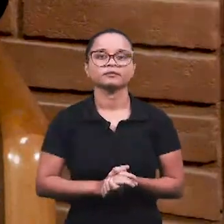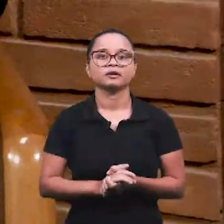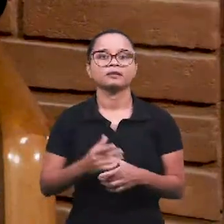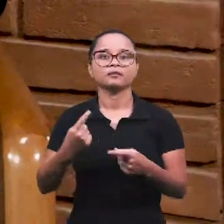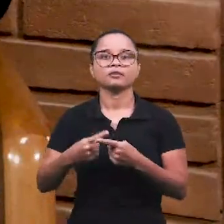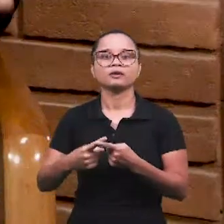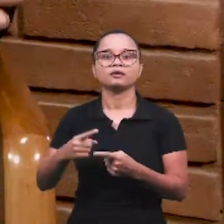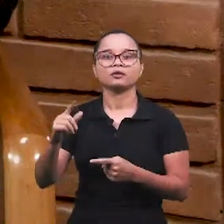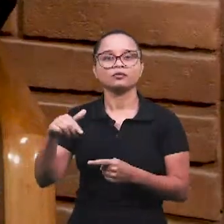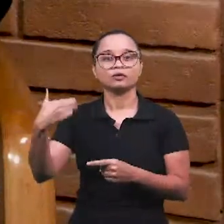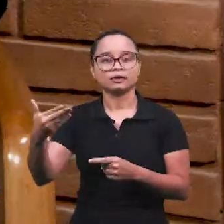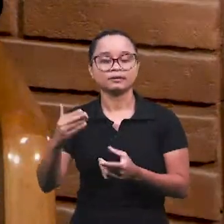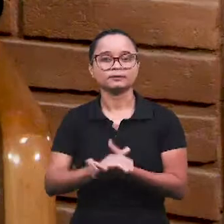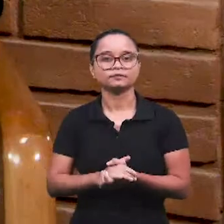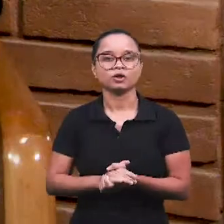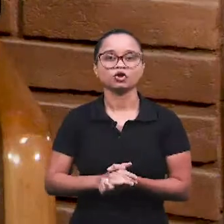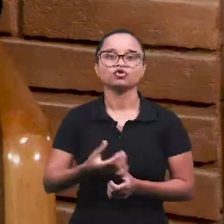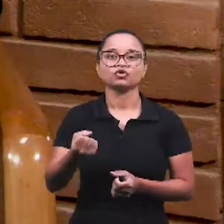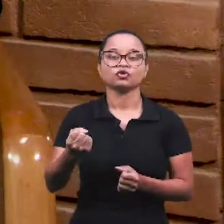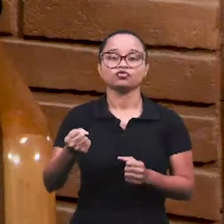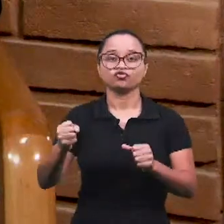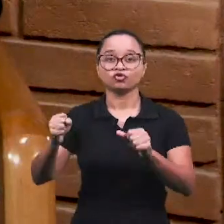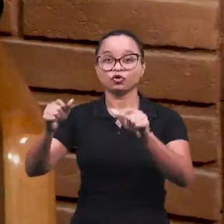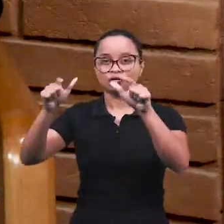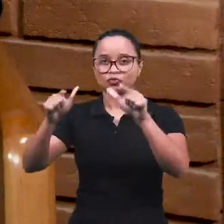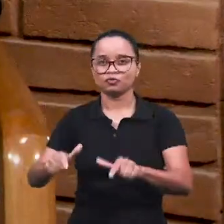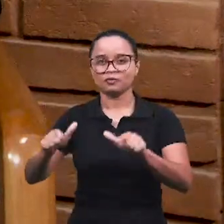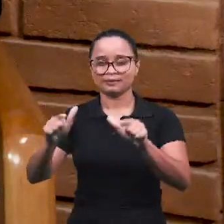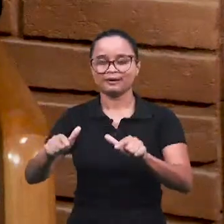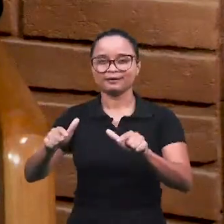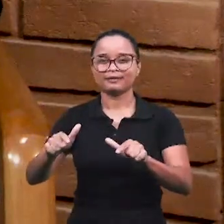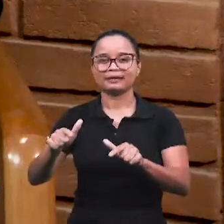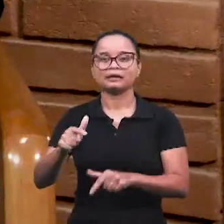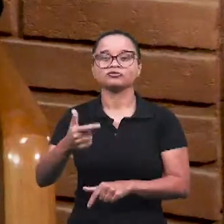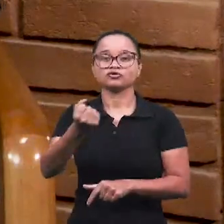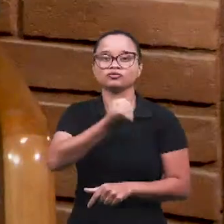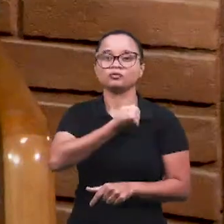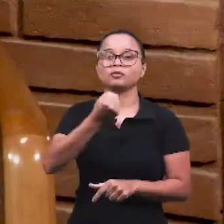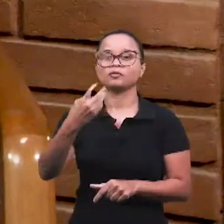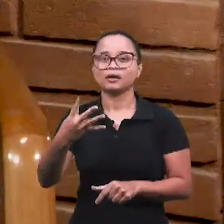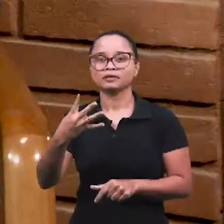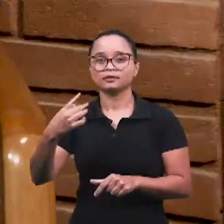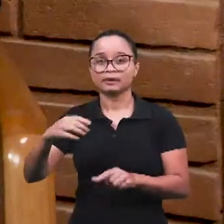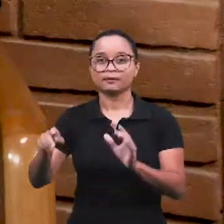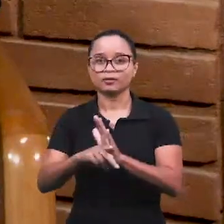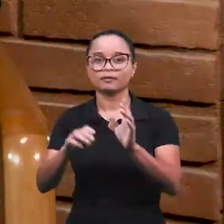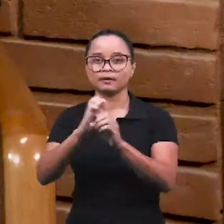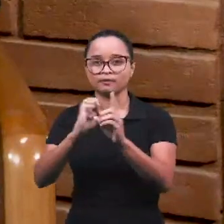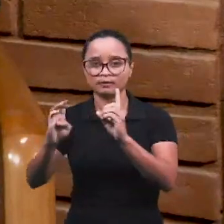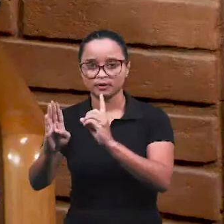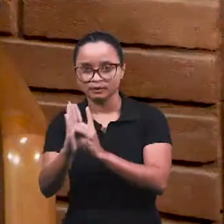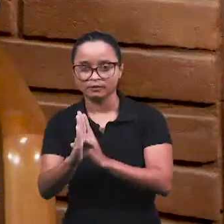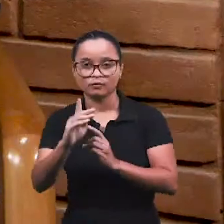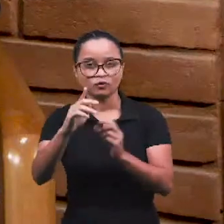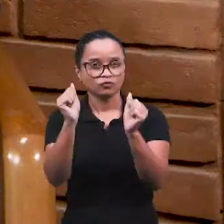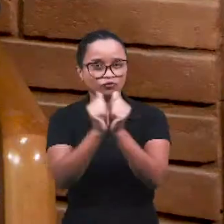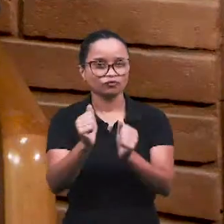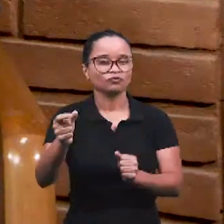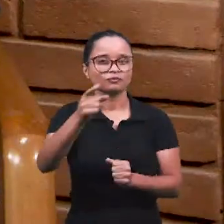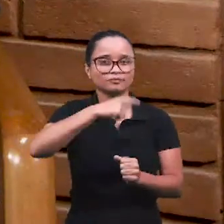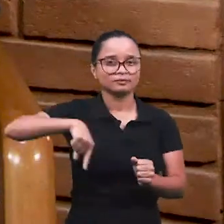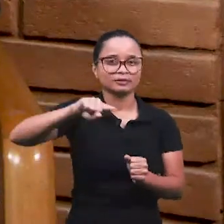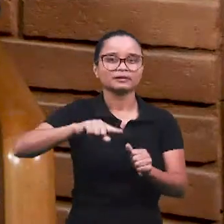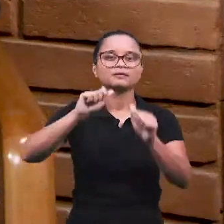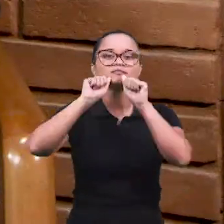me dirigir para a sala ali do estúdio número 4 da Escola Bíblica Dominical, e você estará conosco mais uma vez,